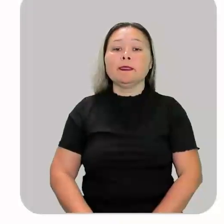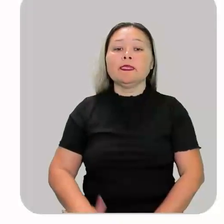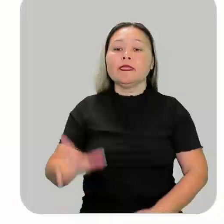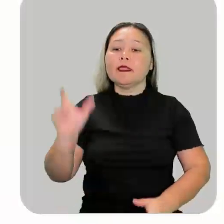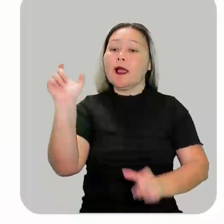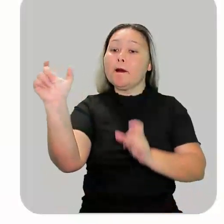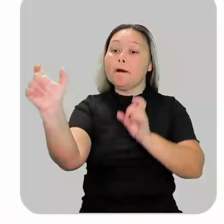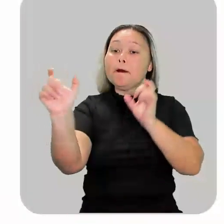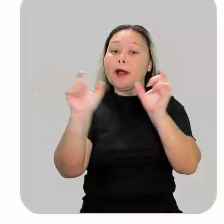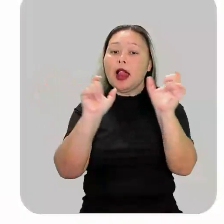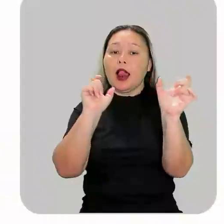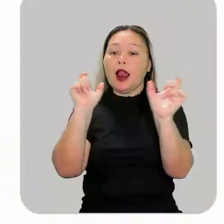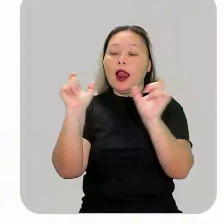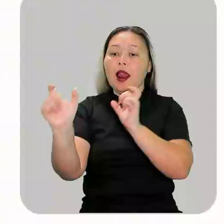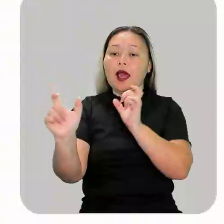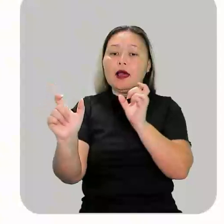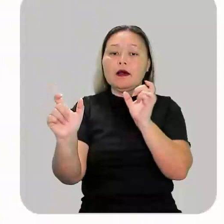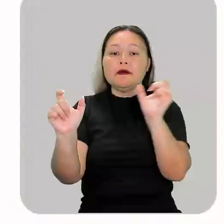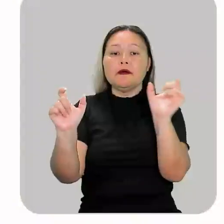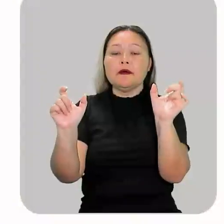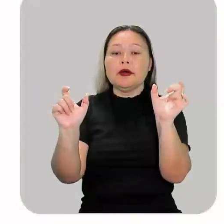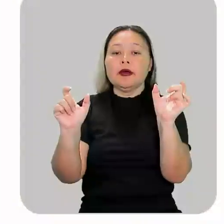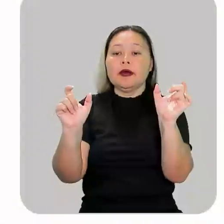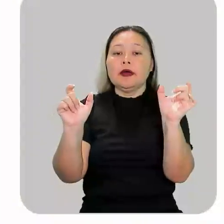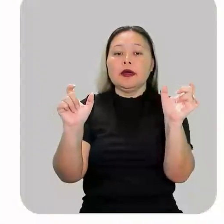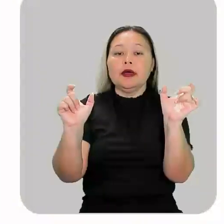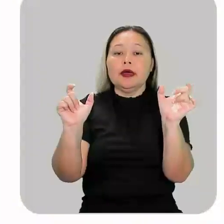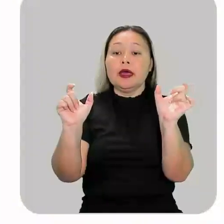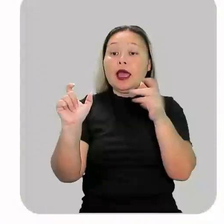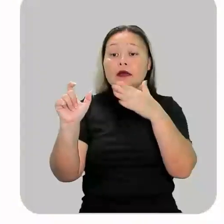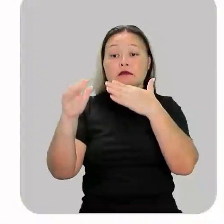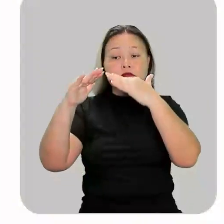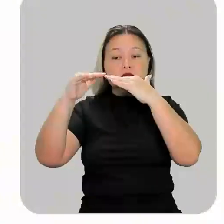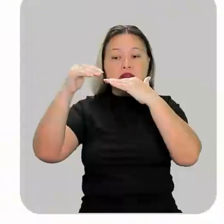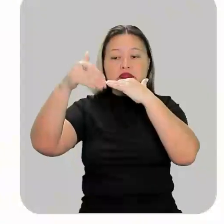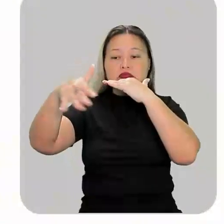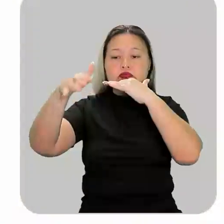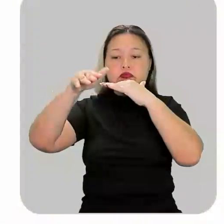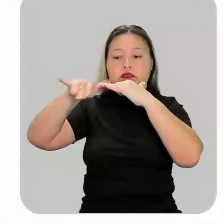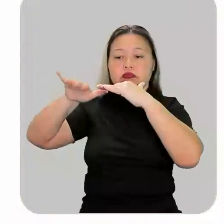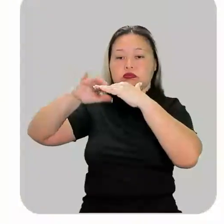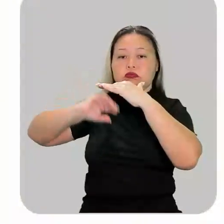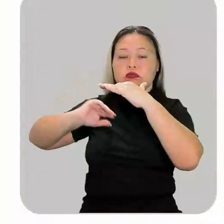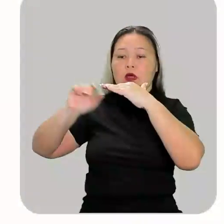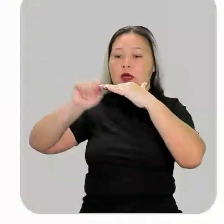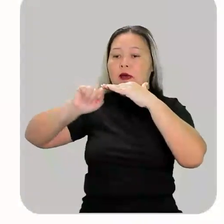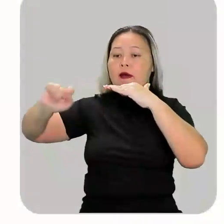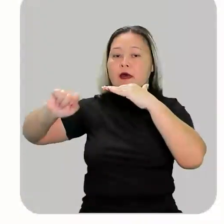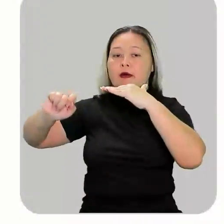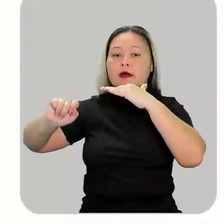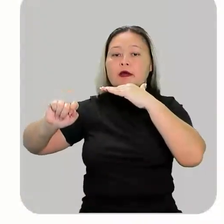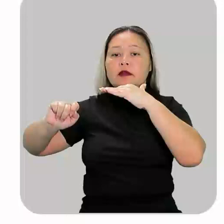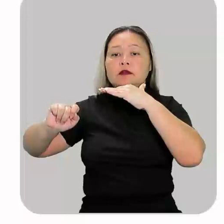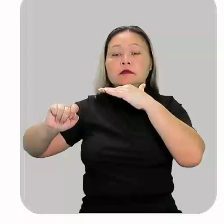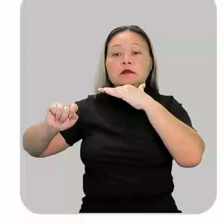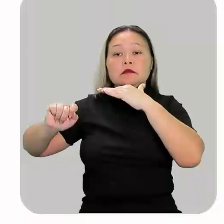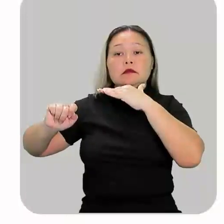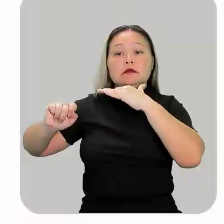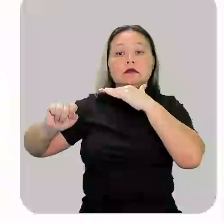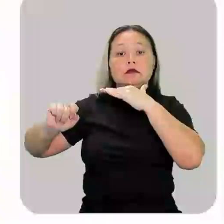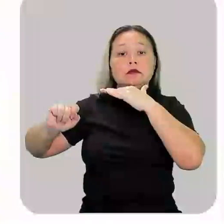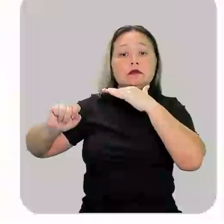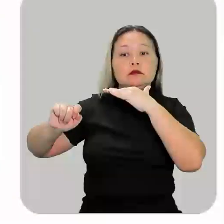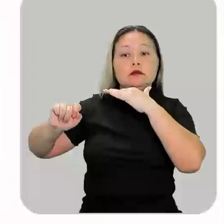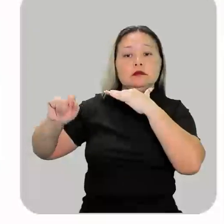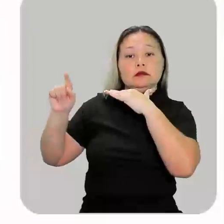nas palavras-chave, vamos ver. Olha lá, nós temos 3 quedas. Lá a professora Lucy marcou, não é? Então a palavra-chave aqui